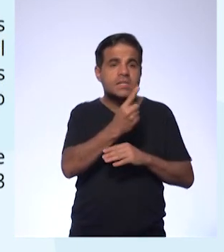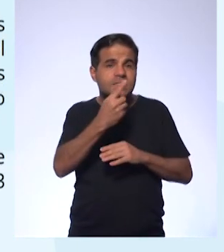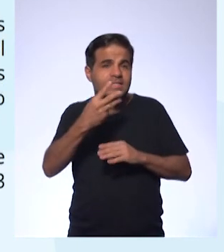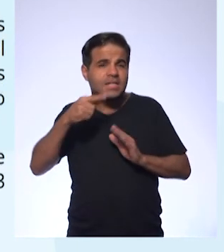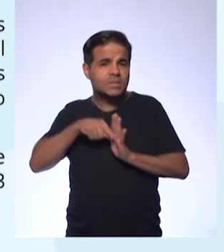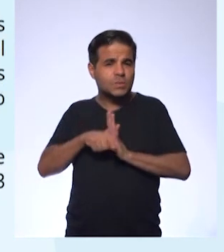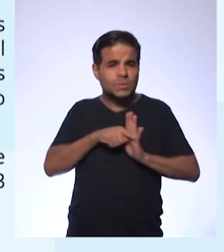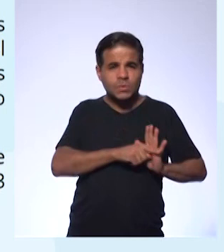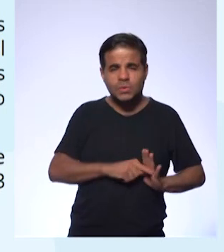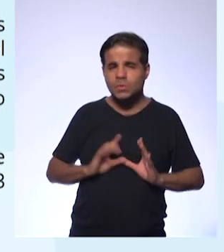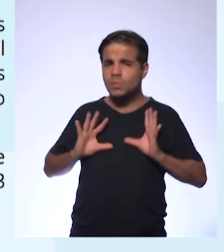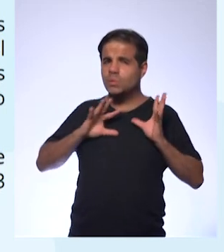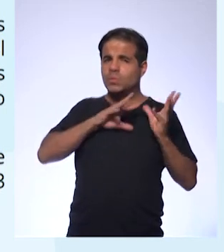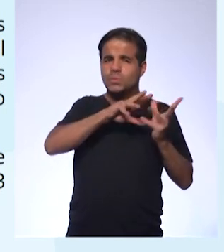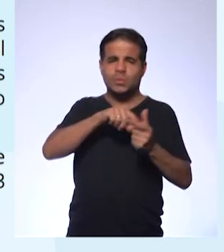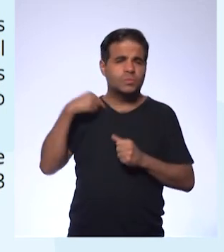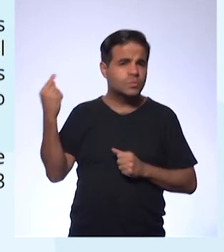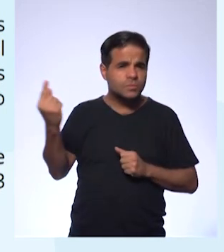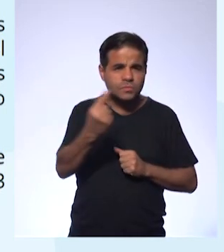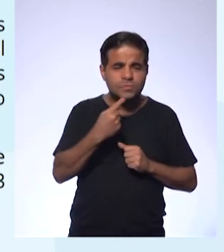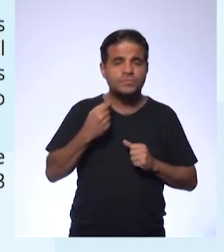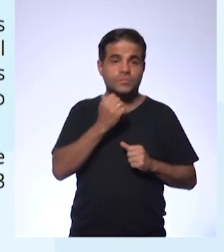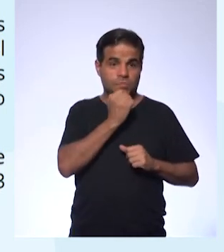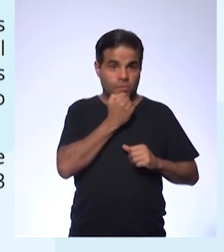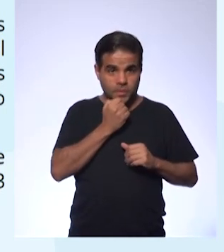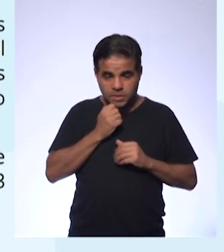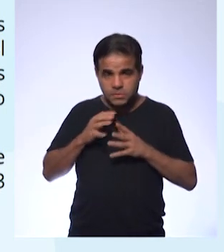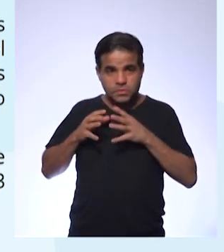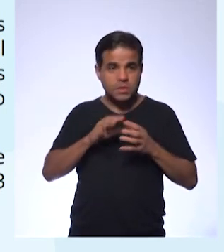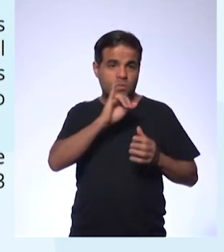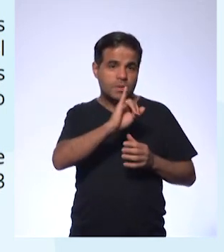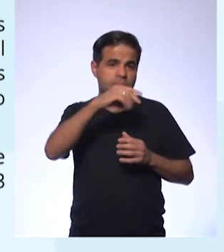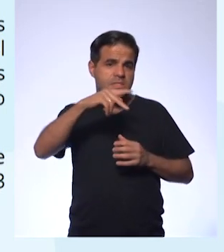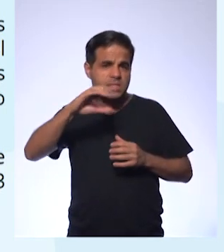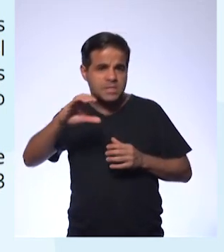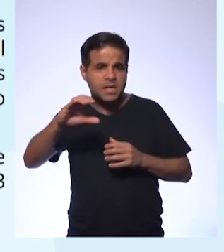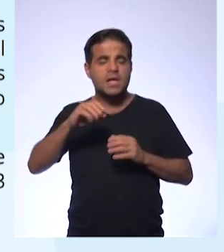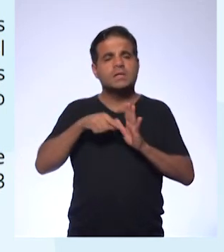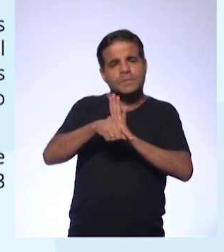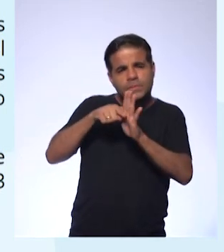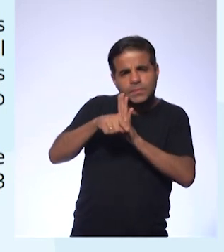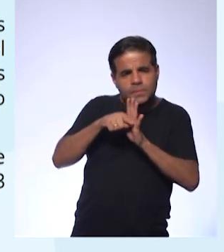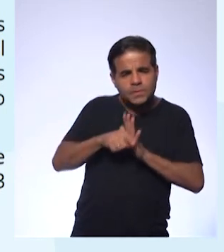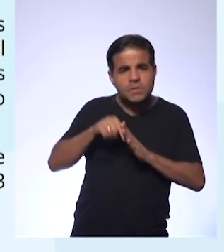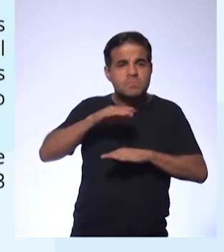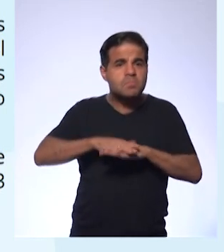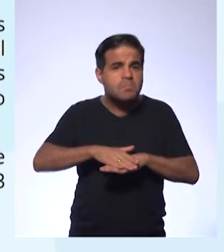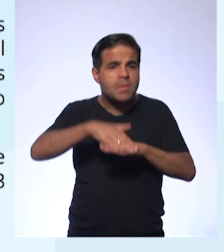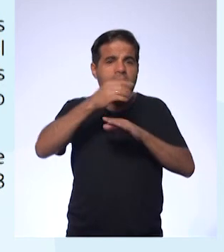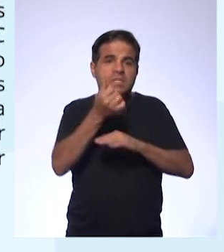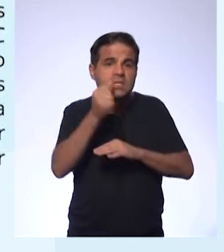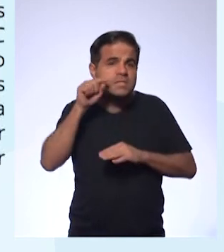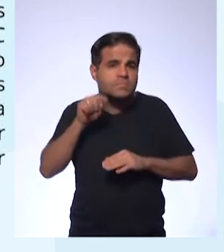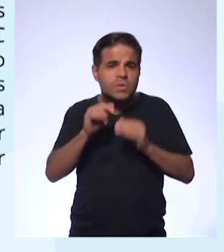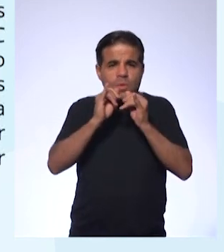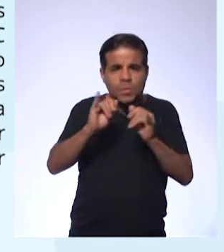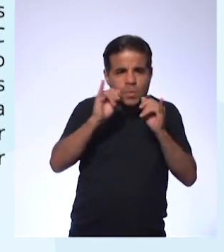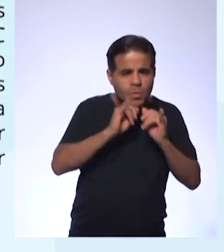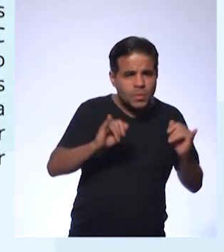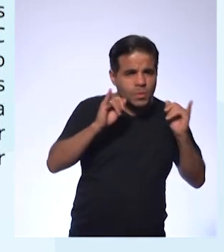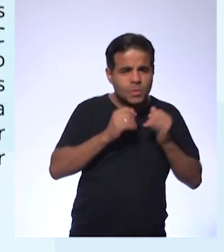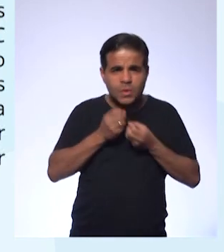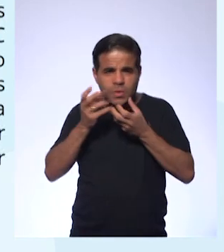133 pesquisadores de todo o mundo. Os cientistas do IPCC examinaram mais de 6.000